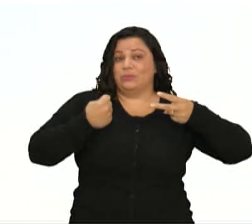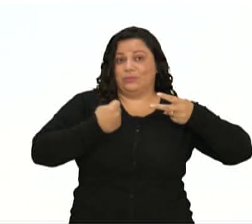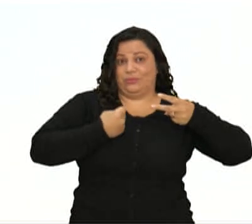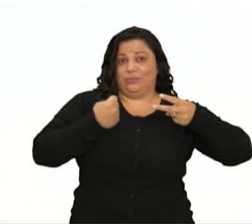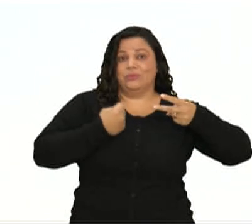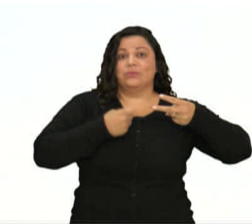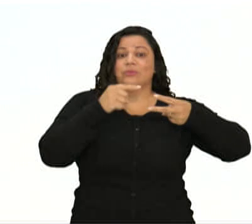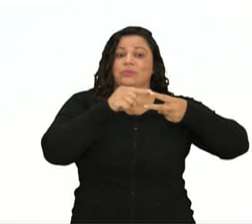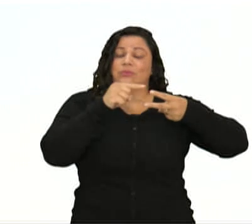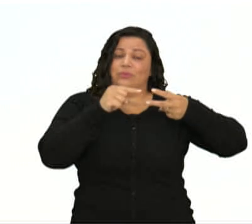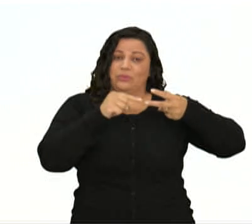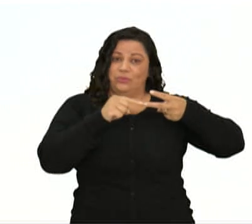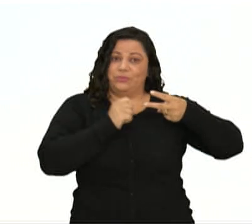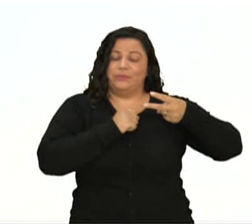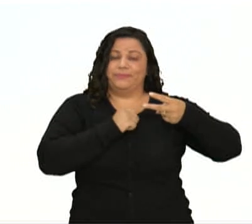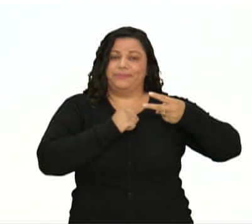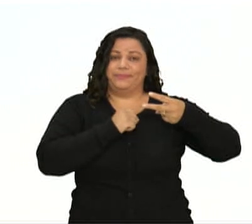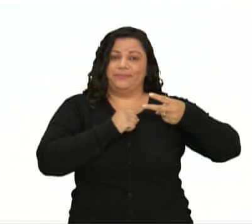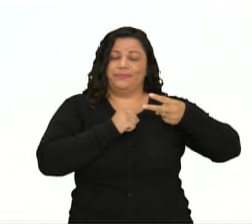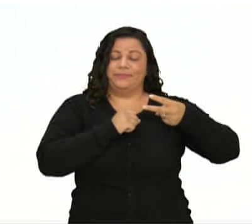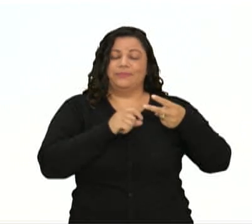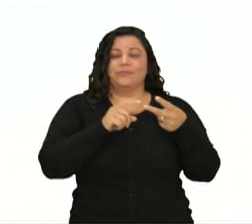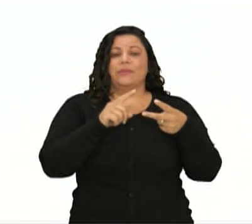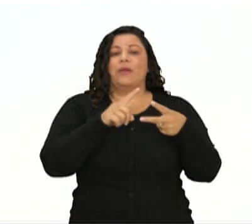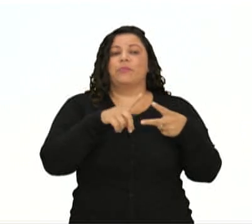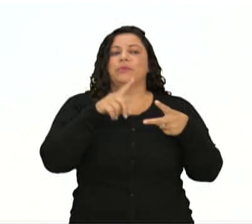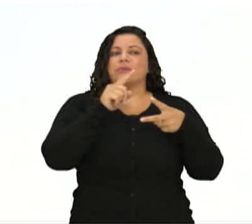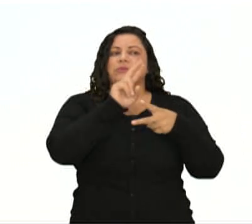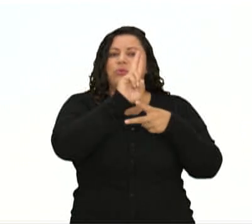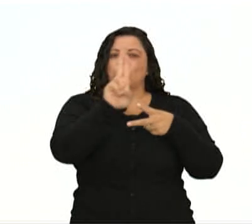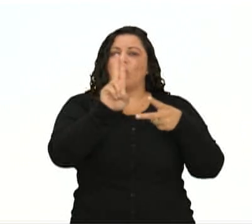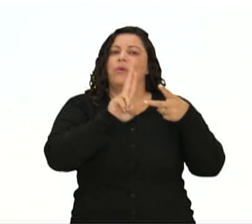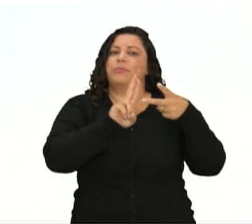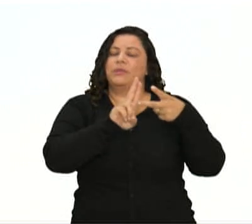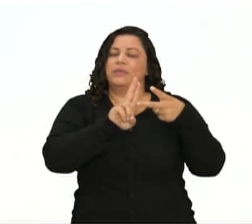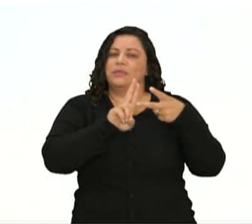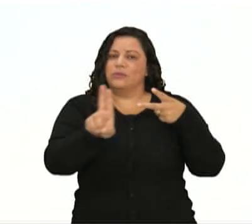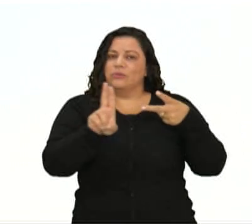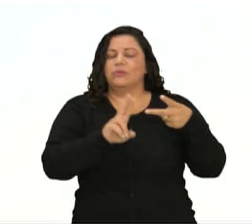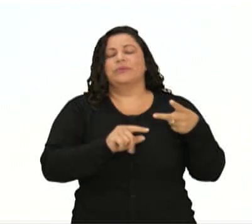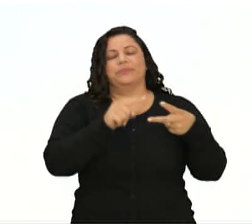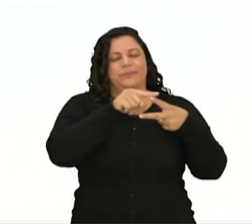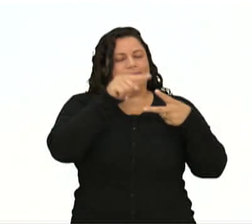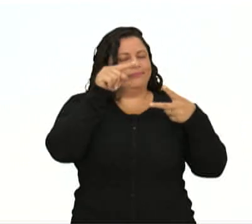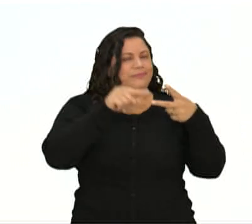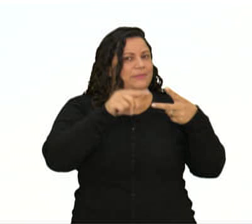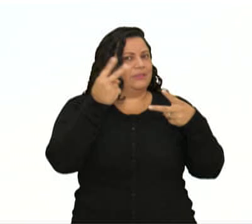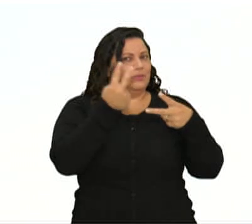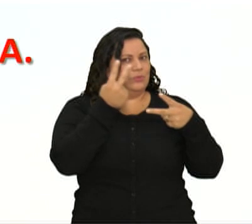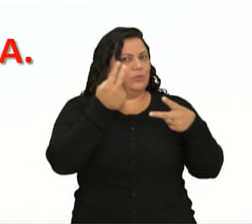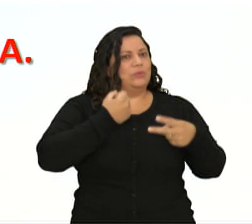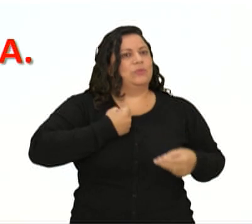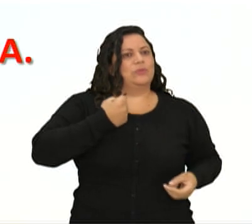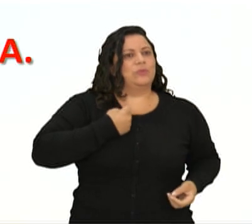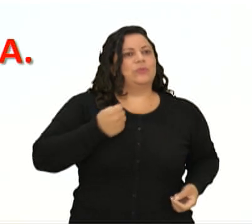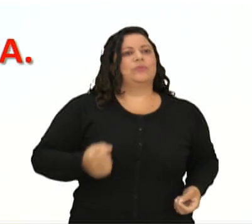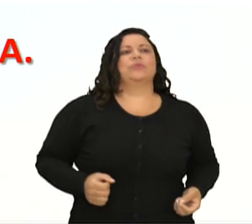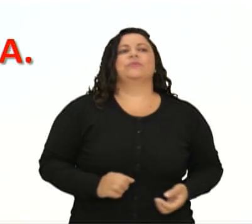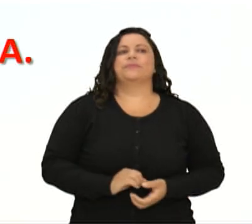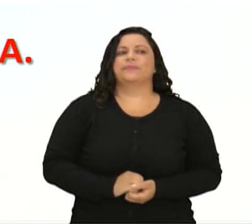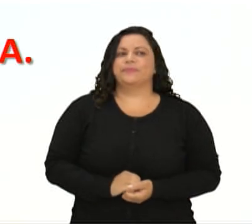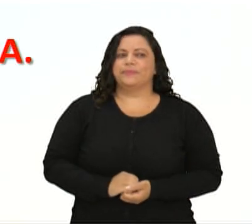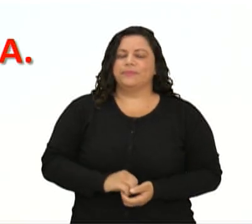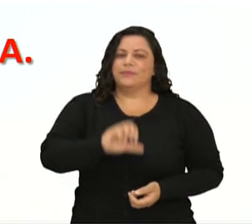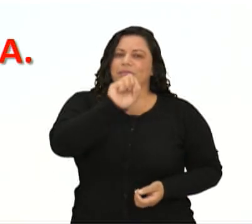né, que a gente chama de pressão arterial sistólica e pressão arterial diastólica, tá? Deixa eu te mostrar aqui. A